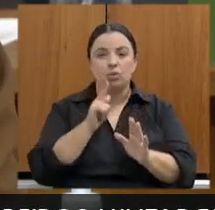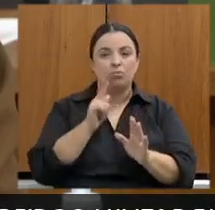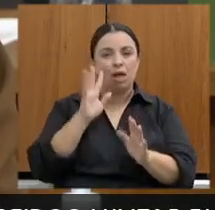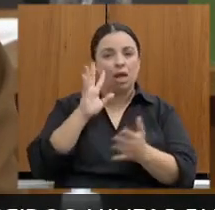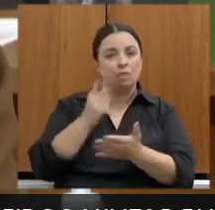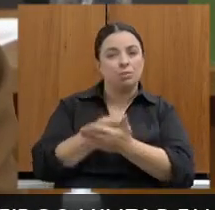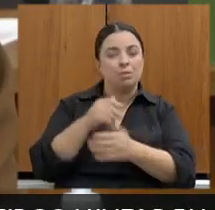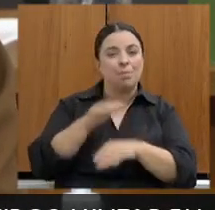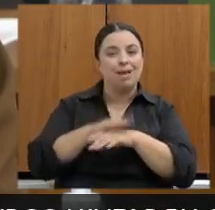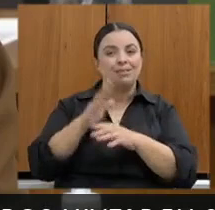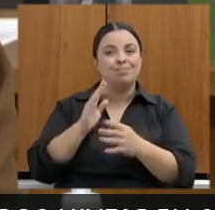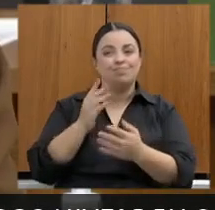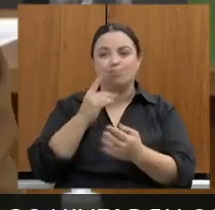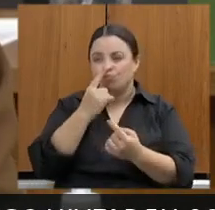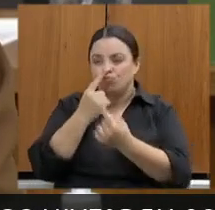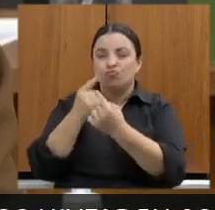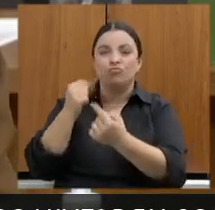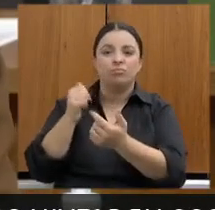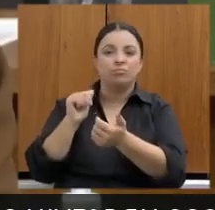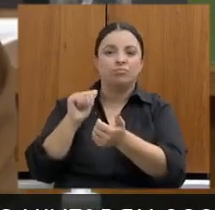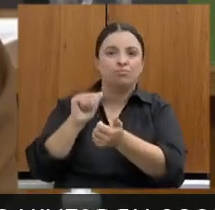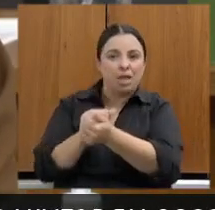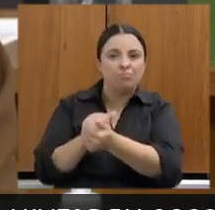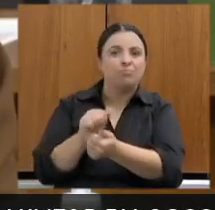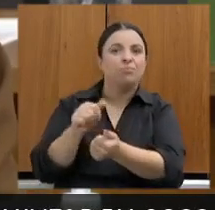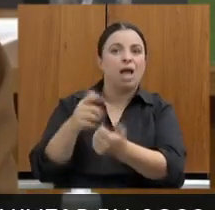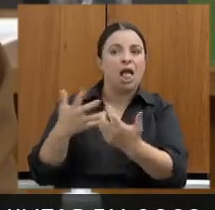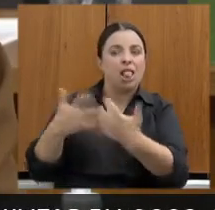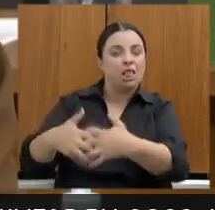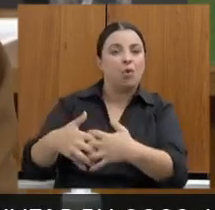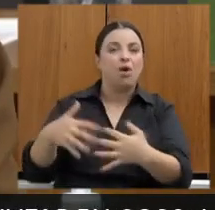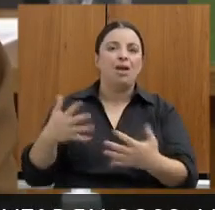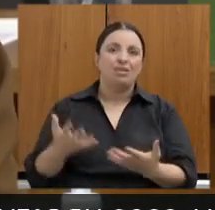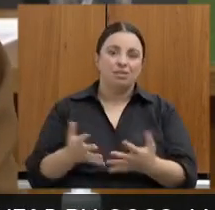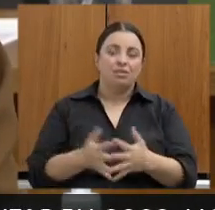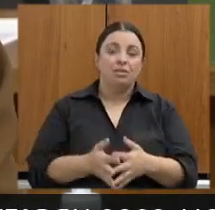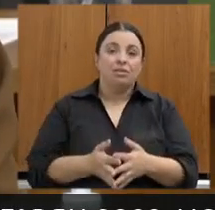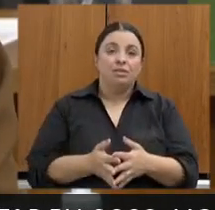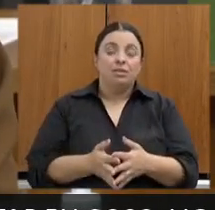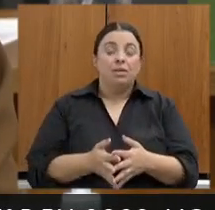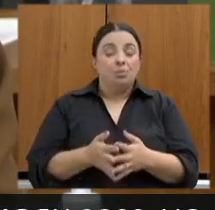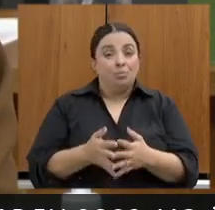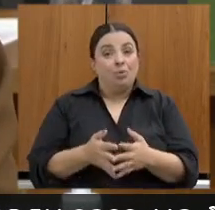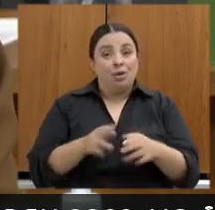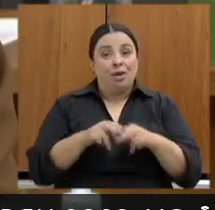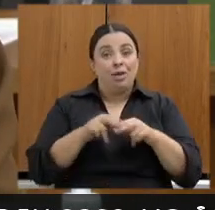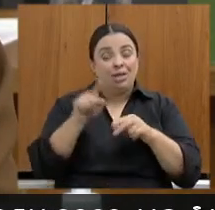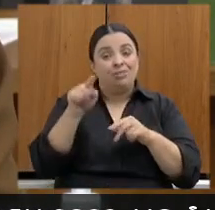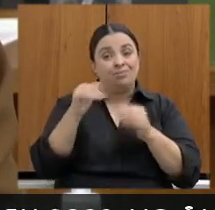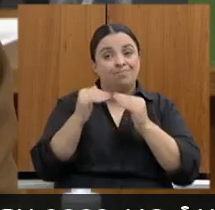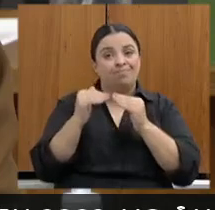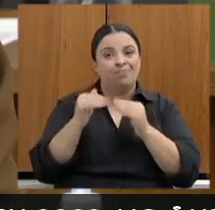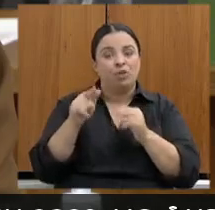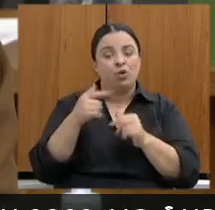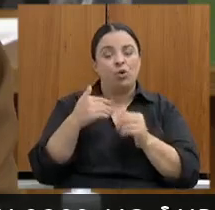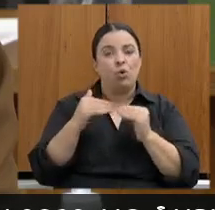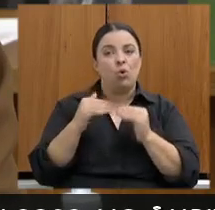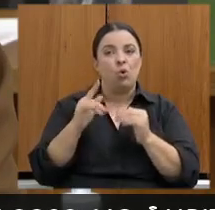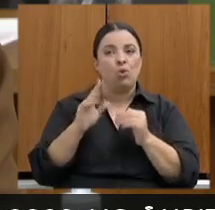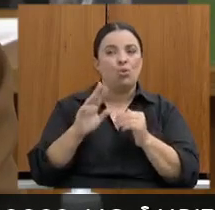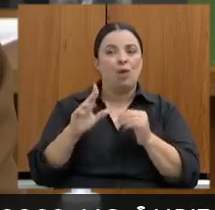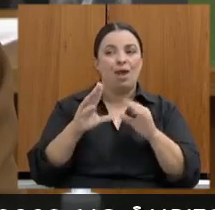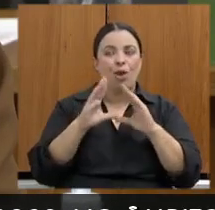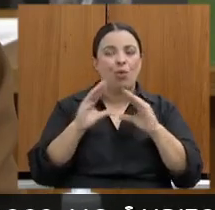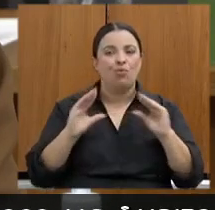aqui tá colocada até o momento que de fato como o senhor falou aqui é isso mesmo tá não é um consenso não há não há